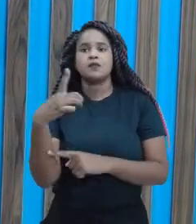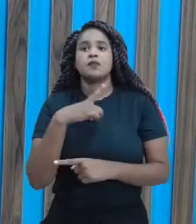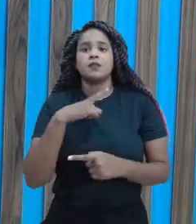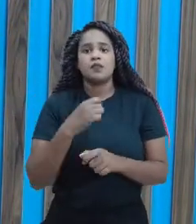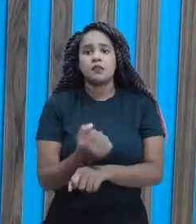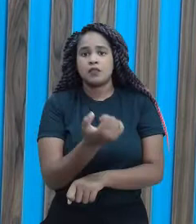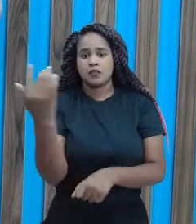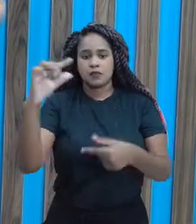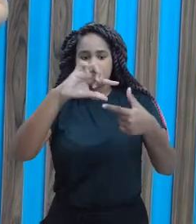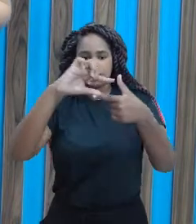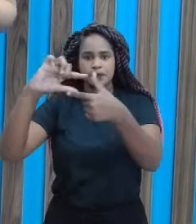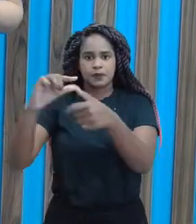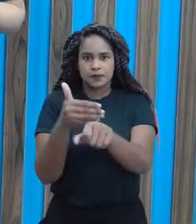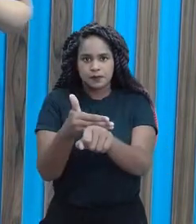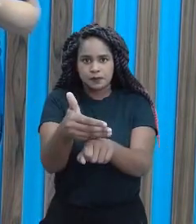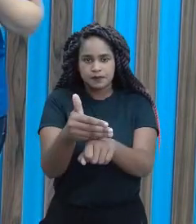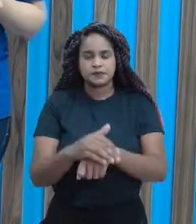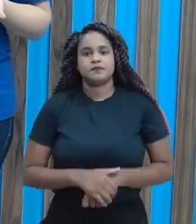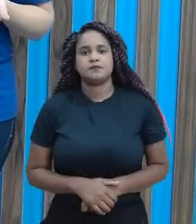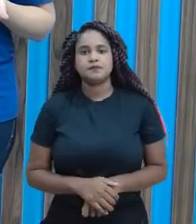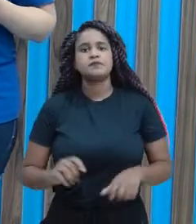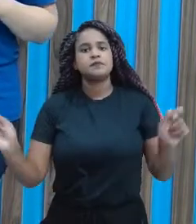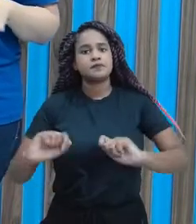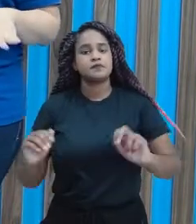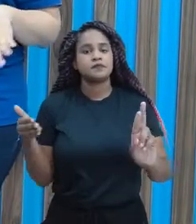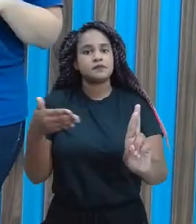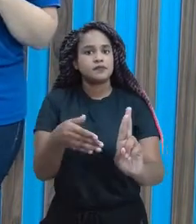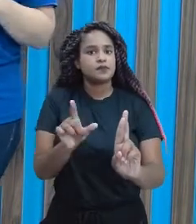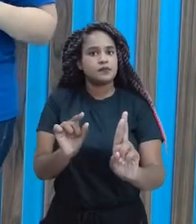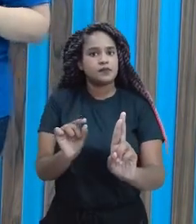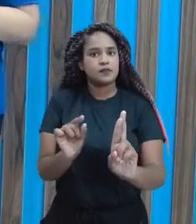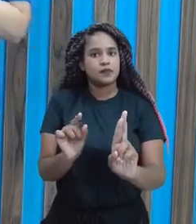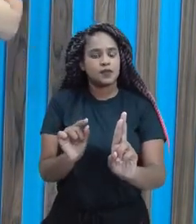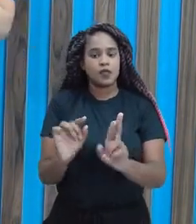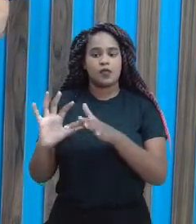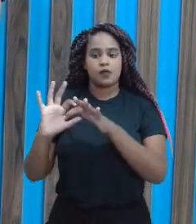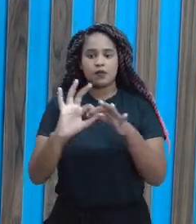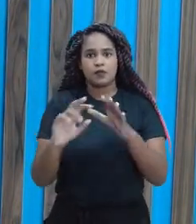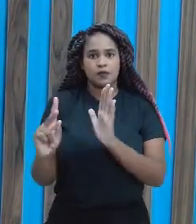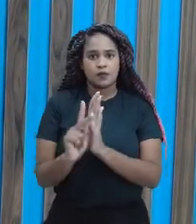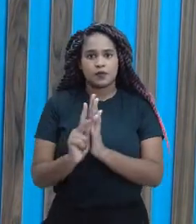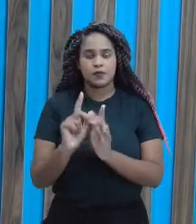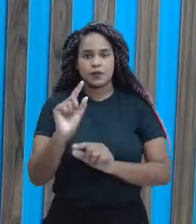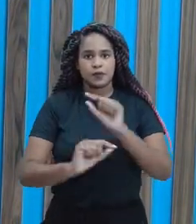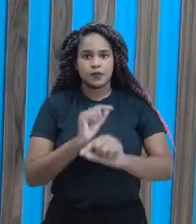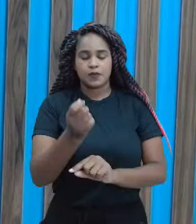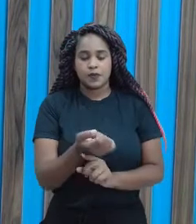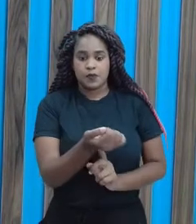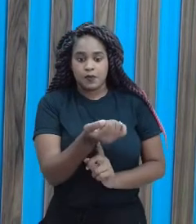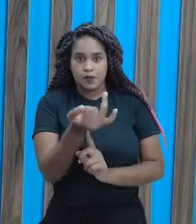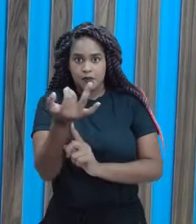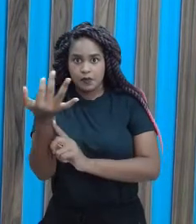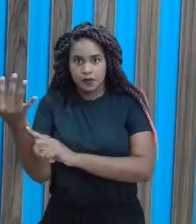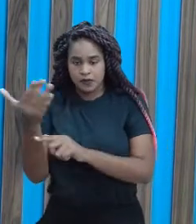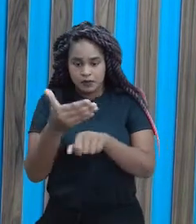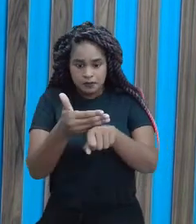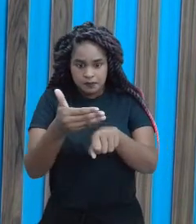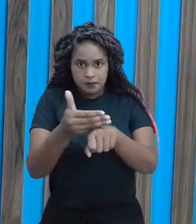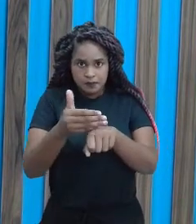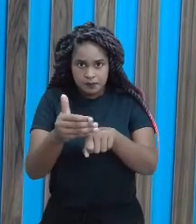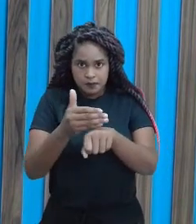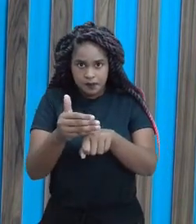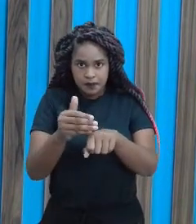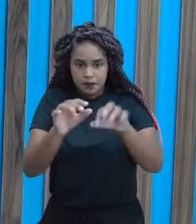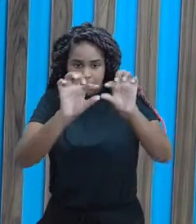pontinhos pintados aí. A gente podia fazer a referência em relação a esse contexto de colocar a quantidade toda que está pintada de